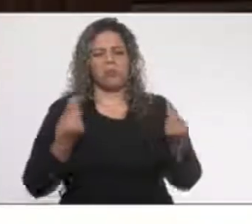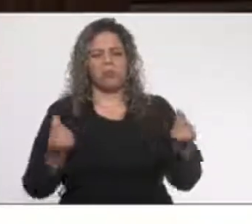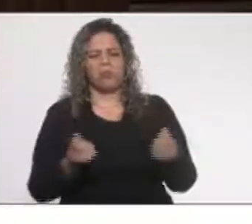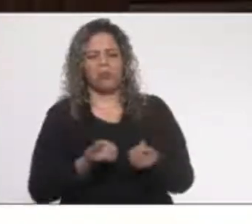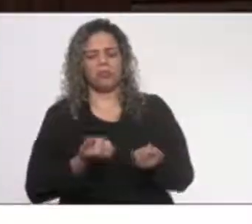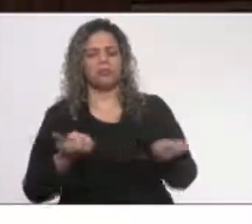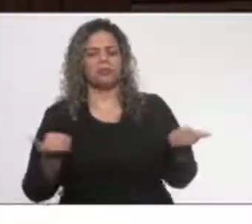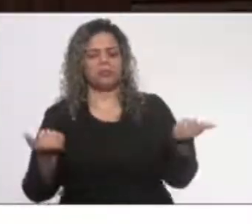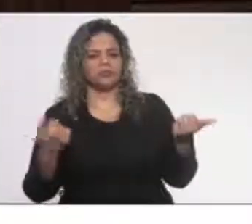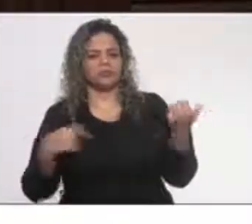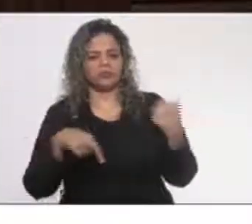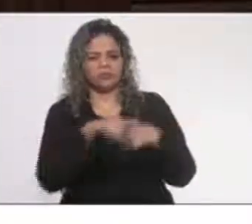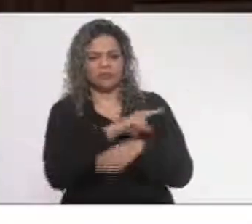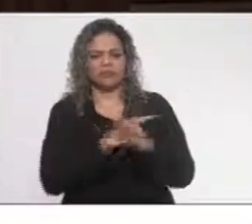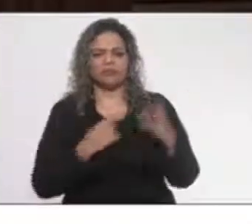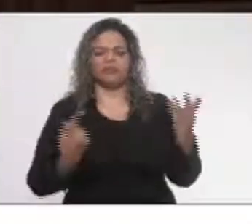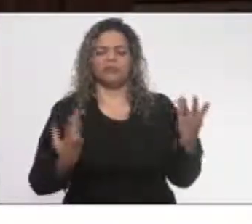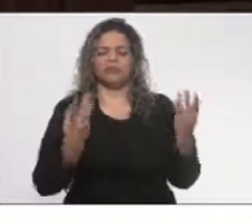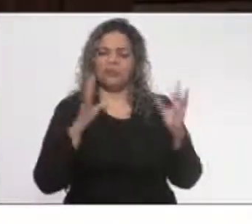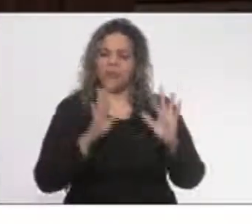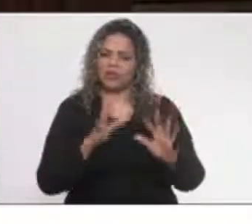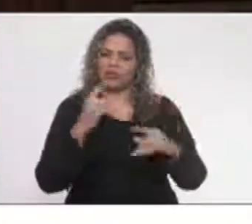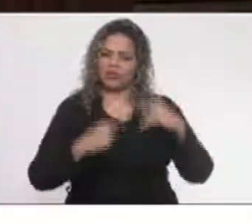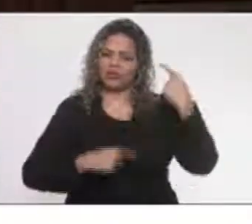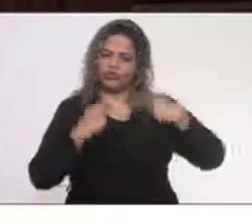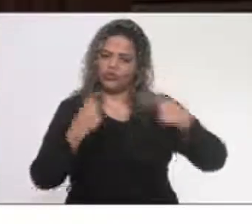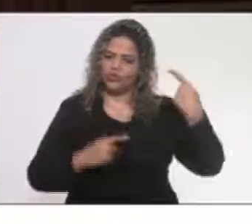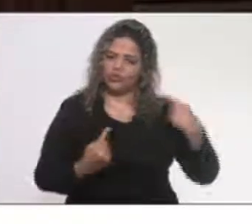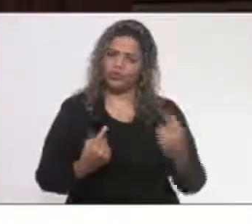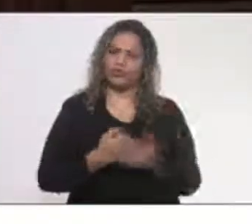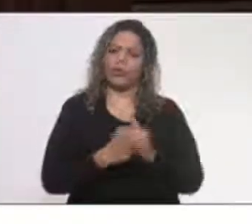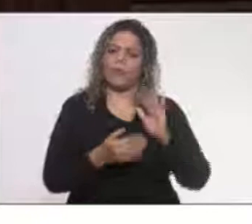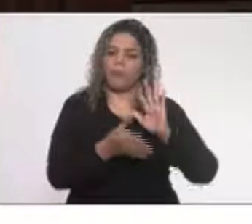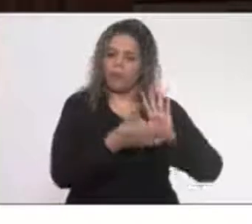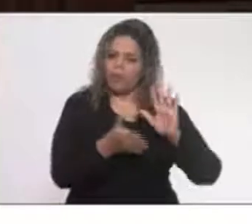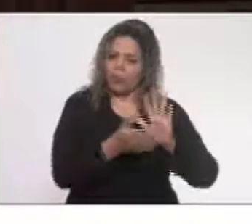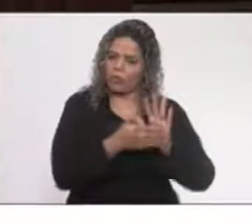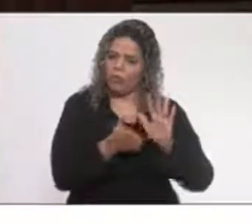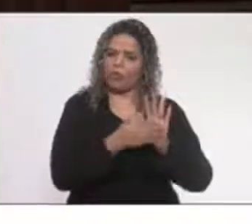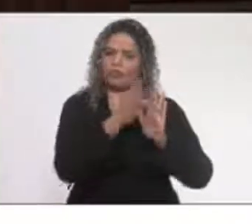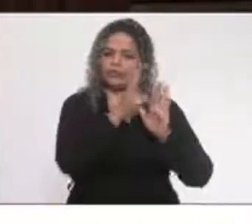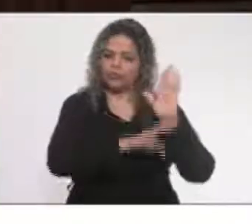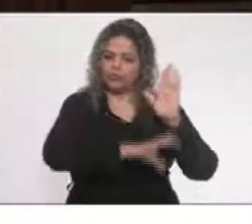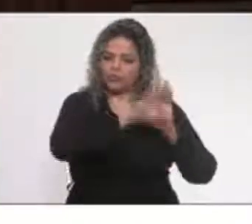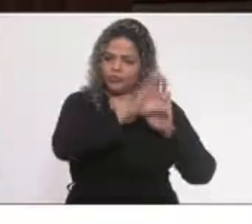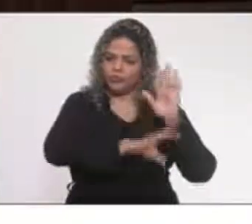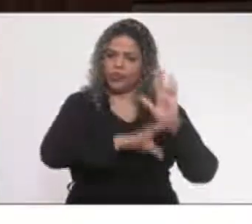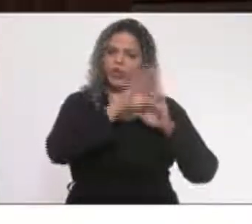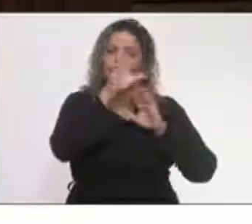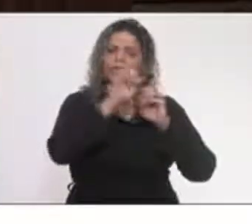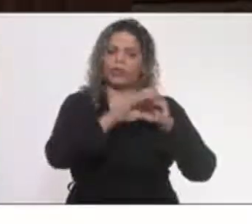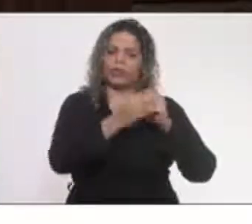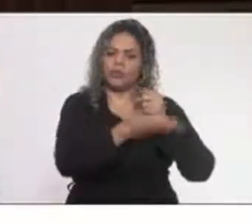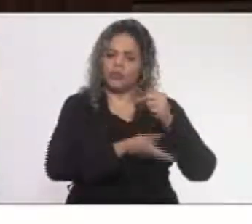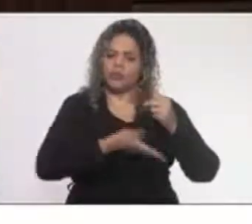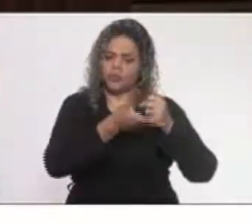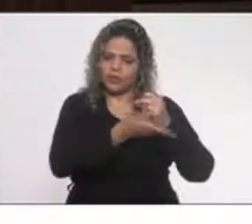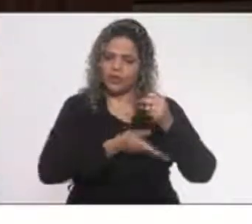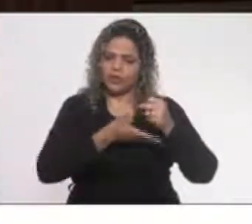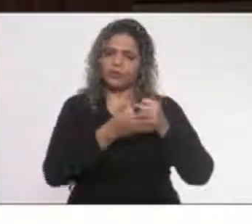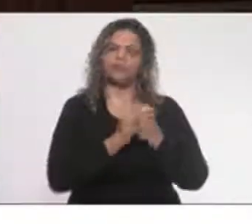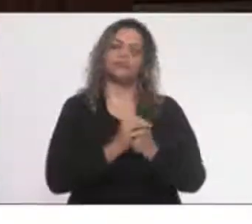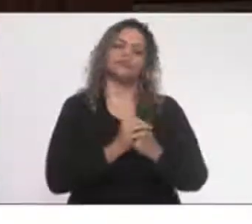oscilante, truncado, mas discutindo as propostas curriculares para a educação básica